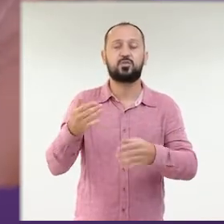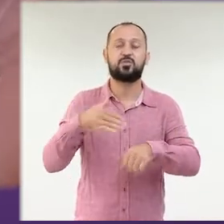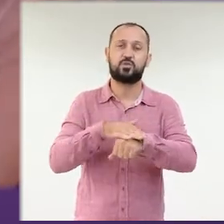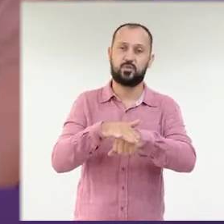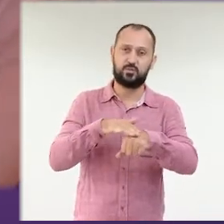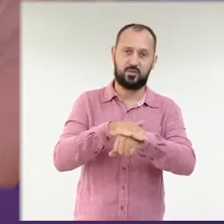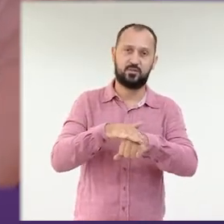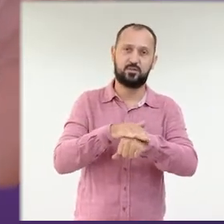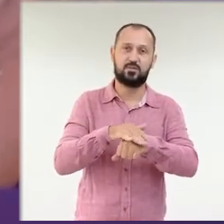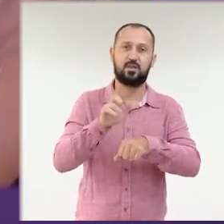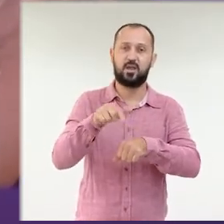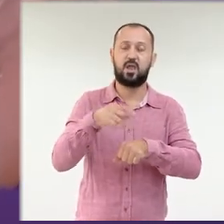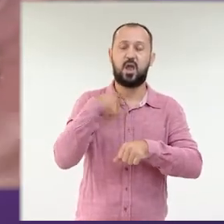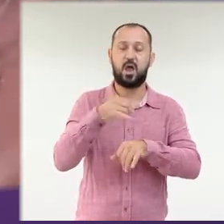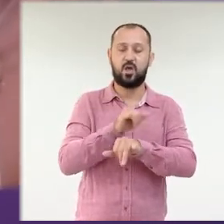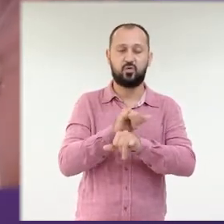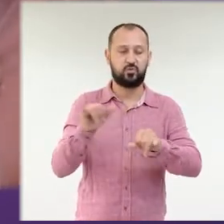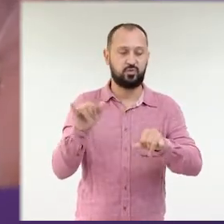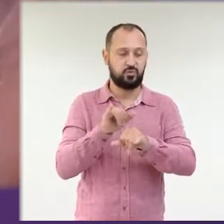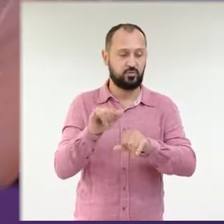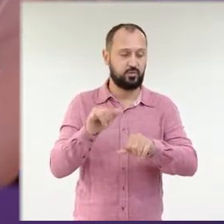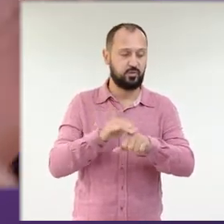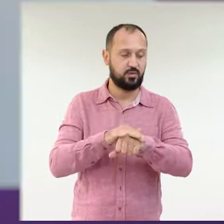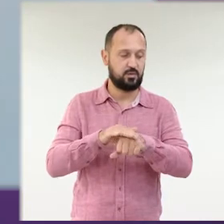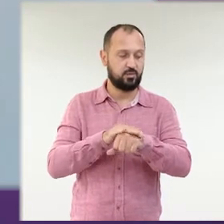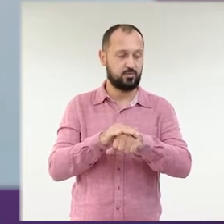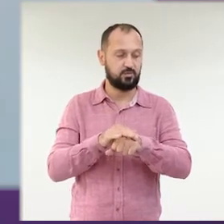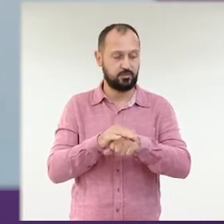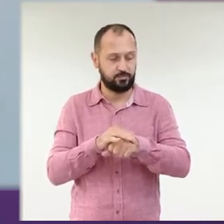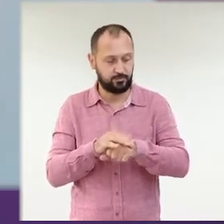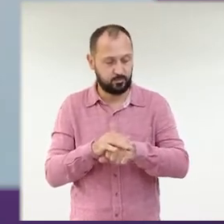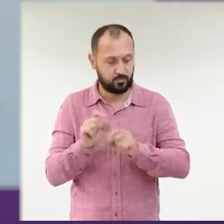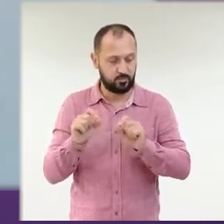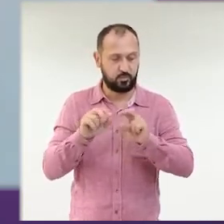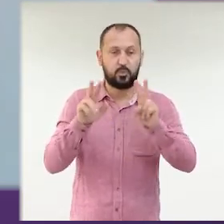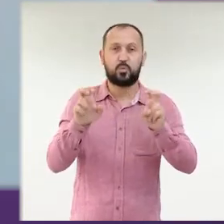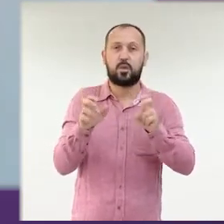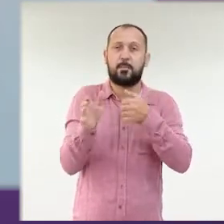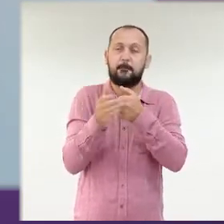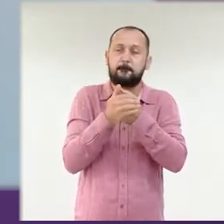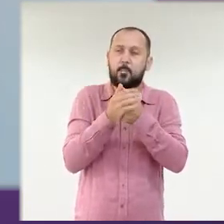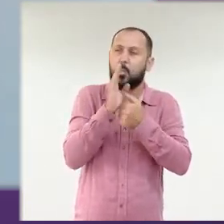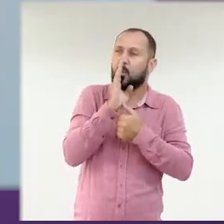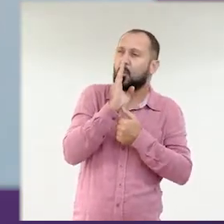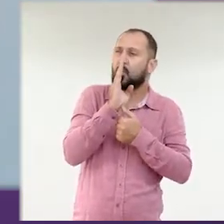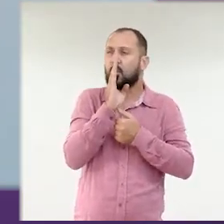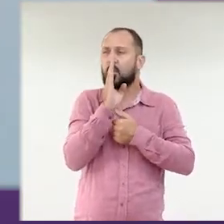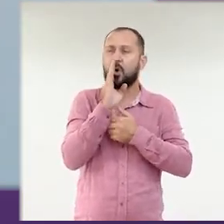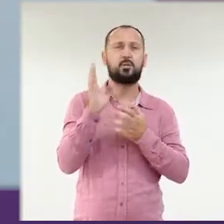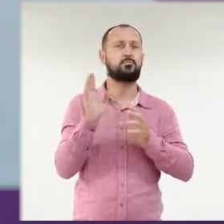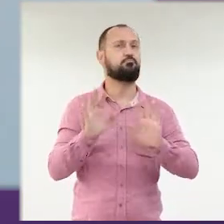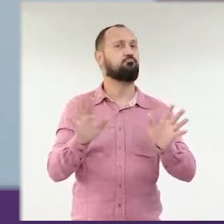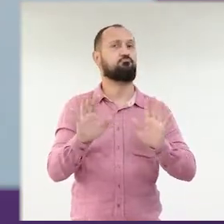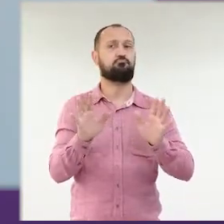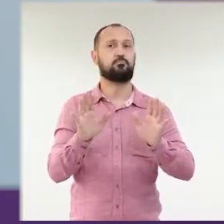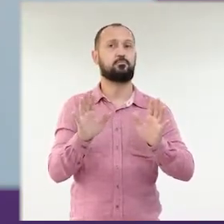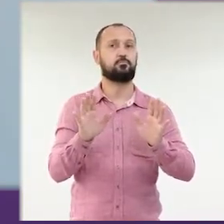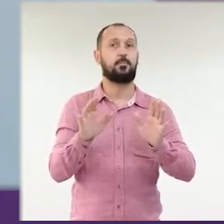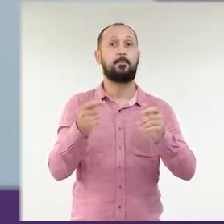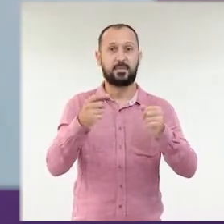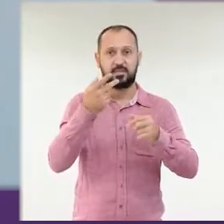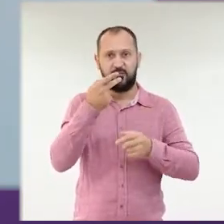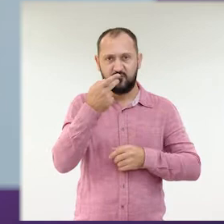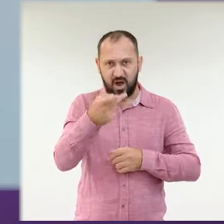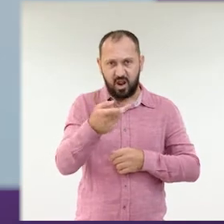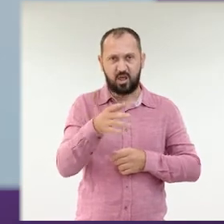do que nós estamos falando aqui é a divulgação, é falar sobre o tema. Não tem que ser um tema velado, não tem que ser um tema escondido,